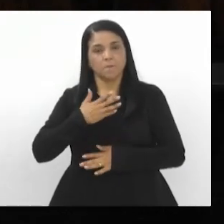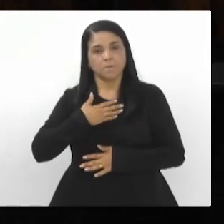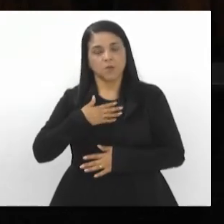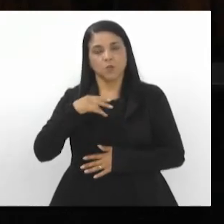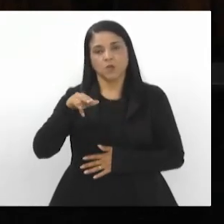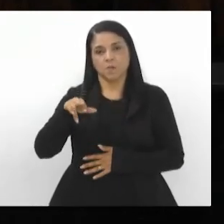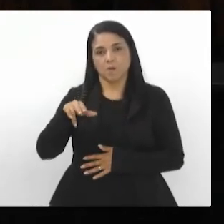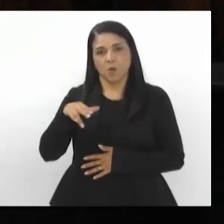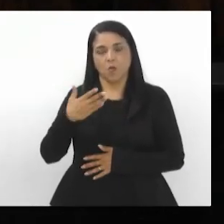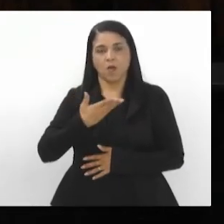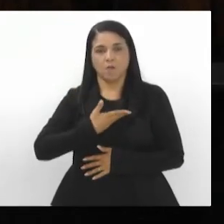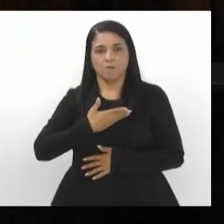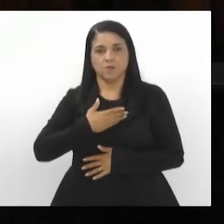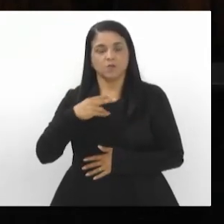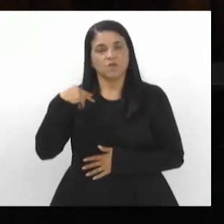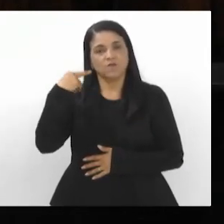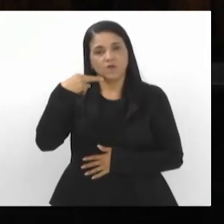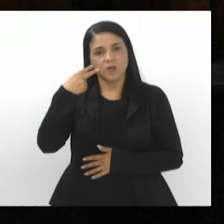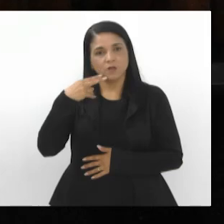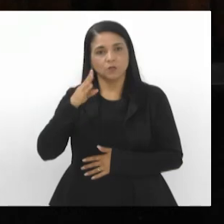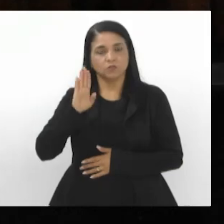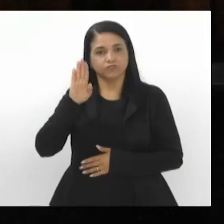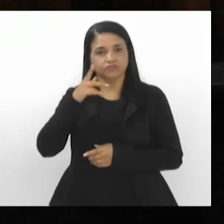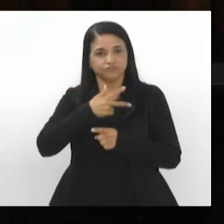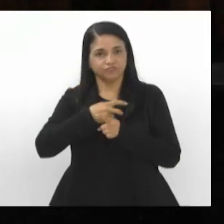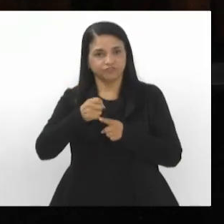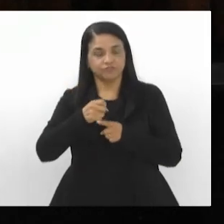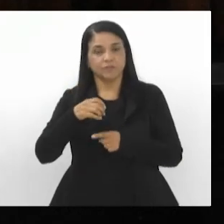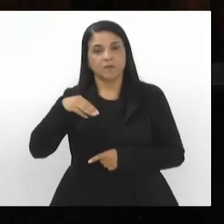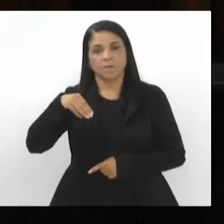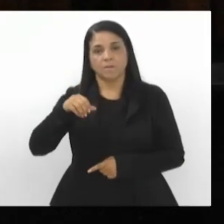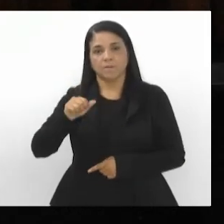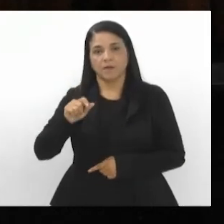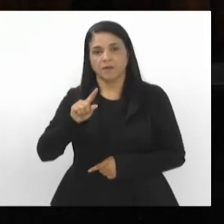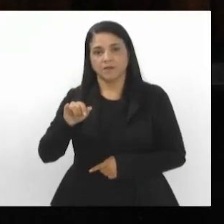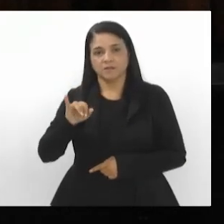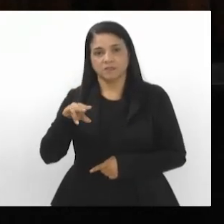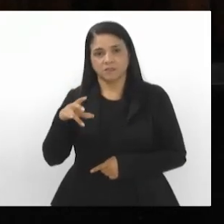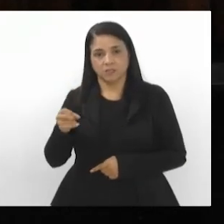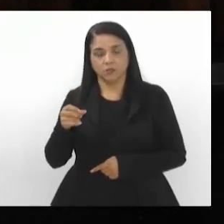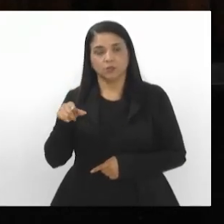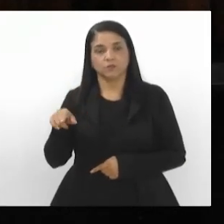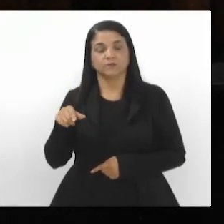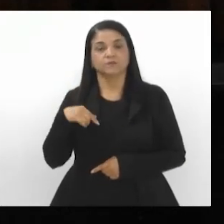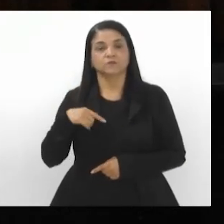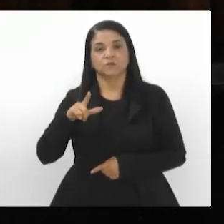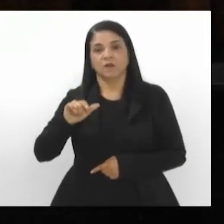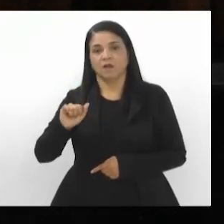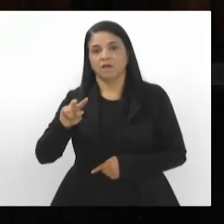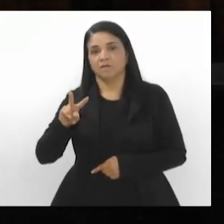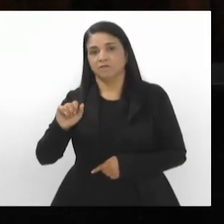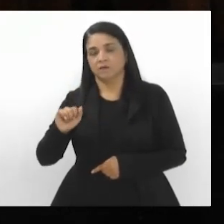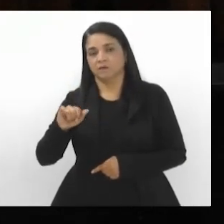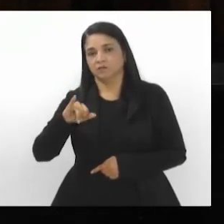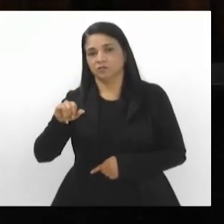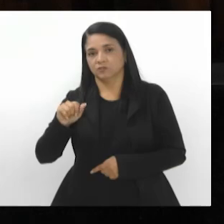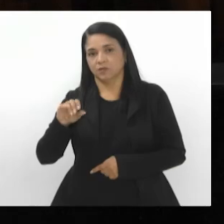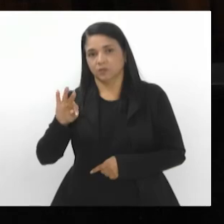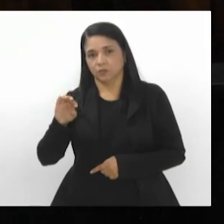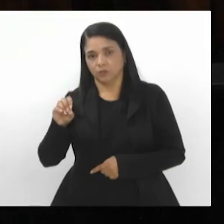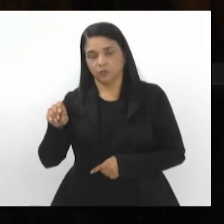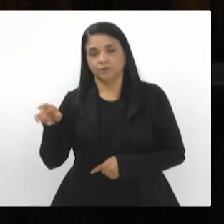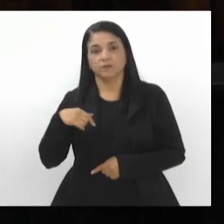meu amigo vereador eleito, Mazinho do Lava Jato, de São Francisco do Itabapuana. E